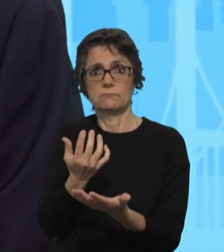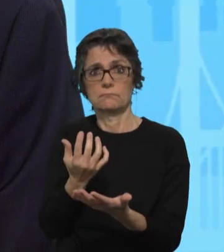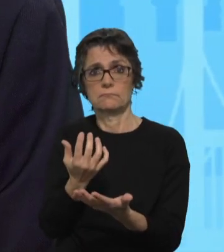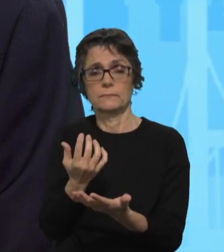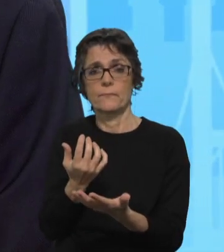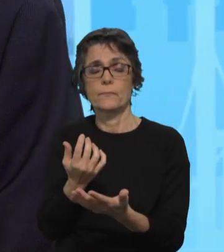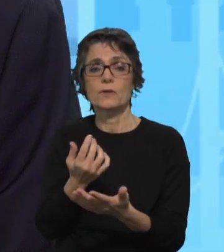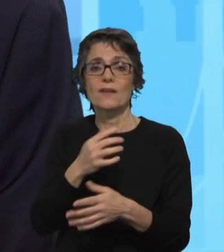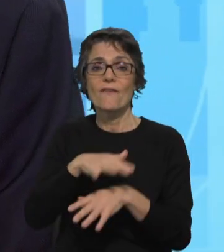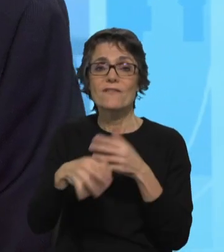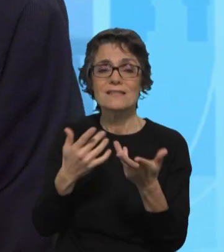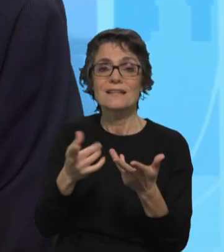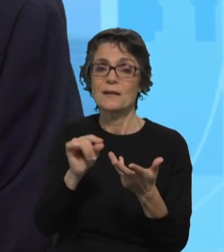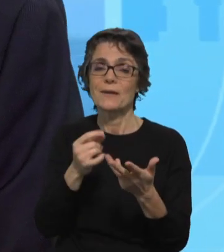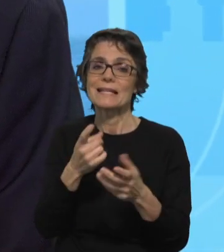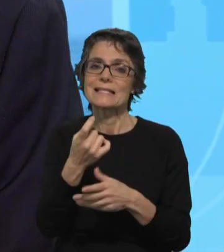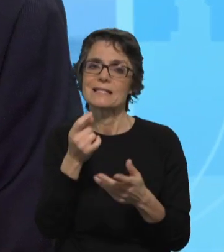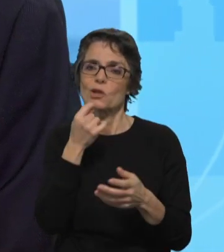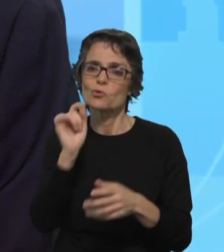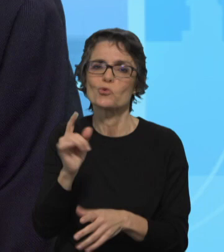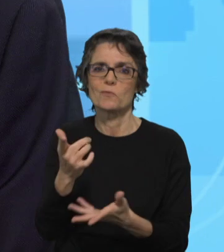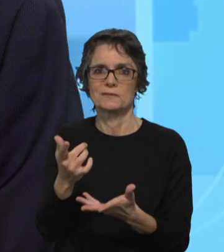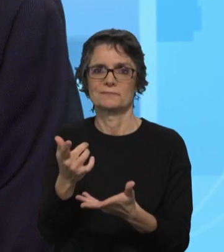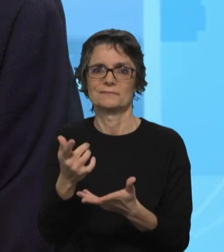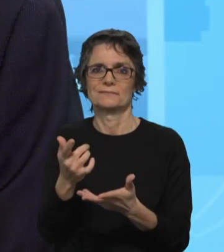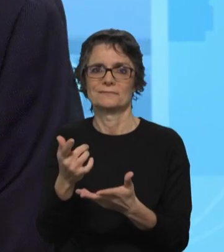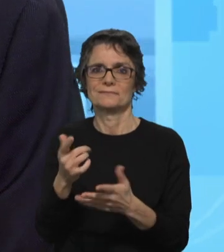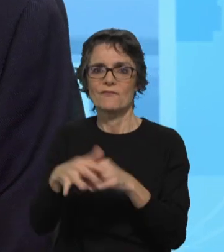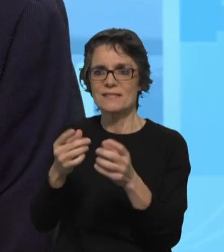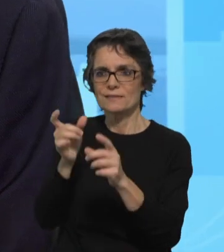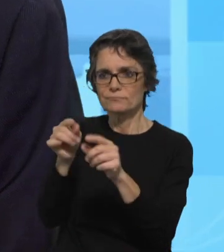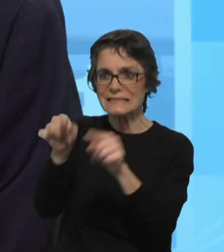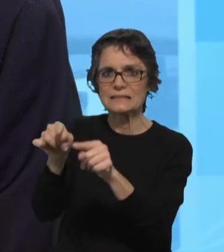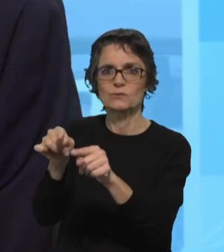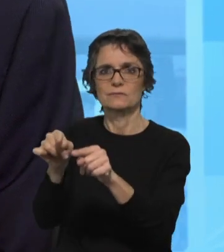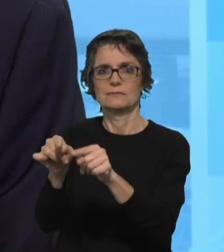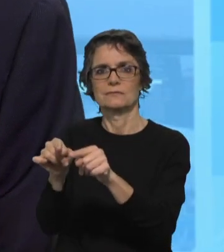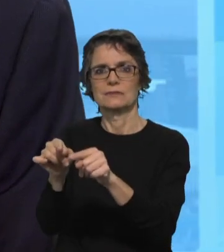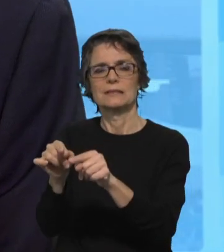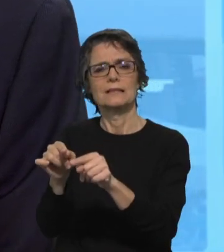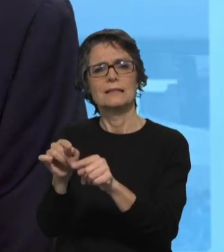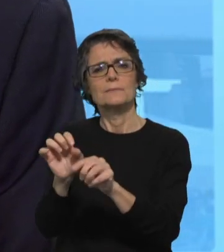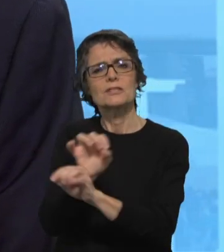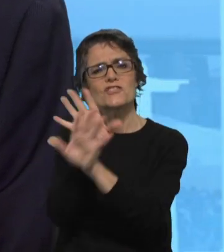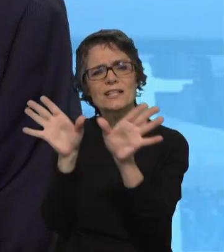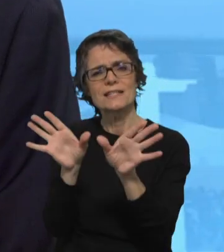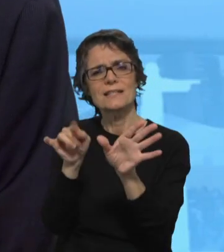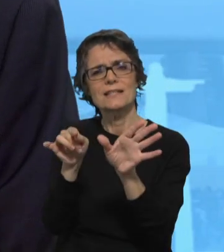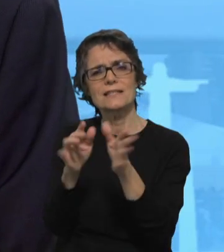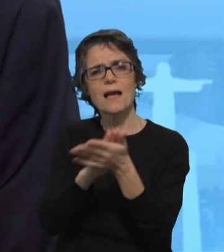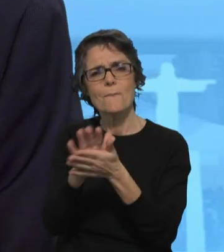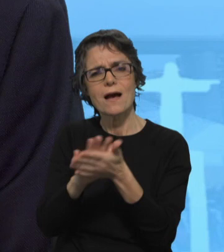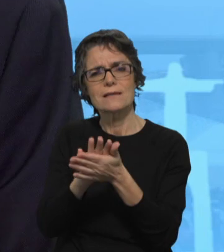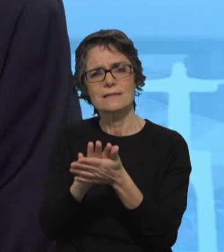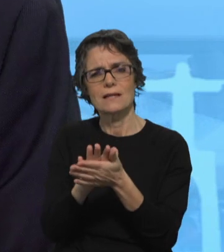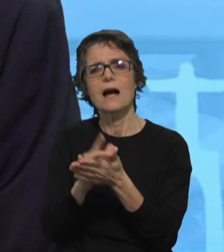o gesto também precisa de nome. E precisa de que se torne claro qual é o seu fundamento. Porque há uma maneira,